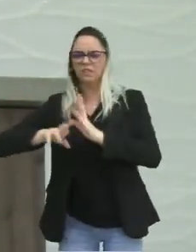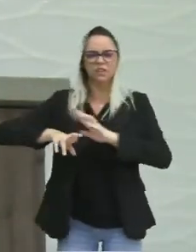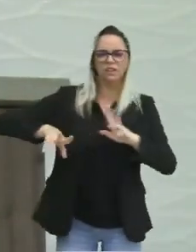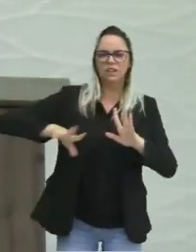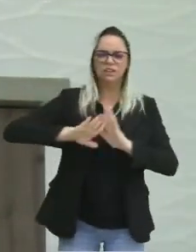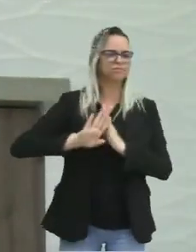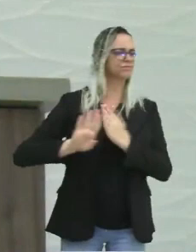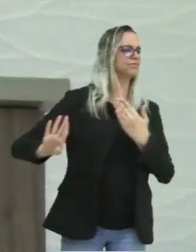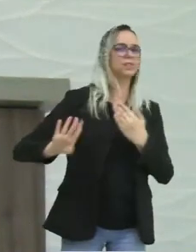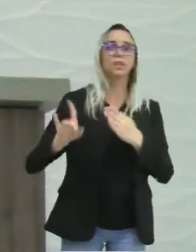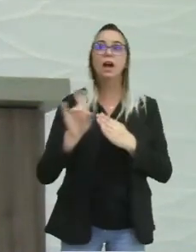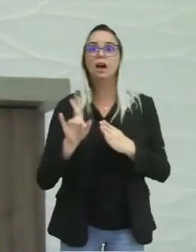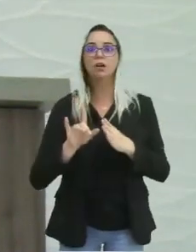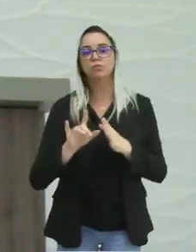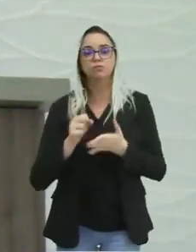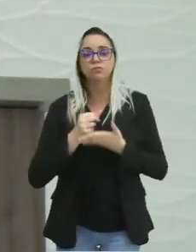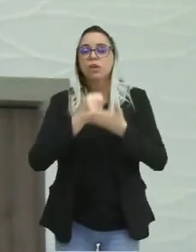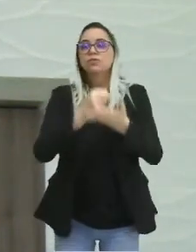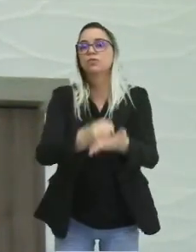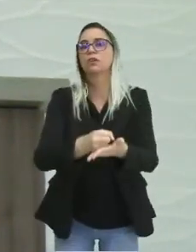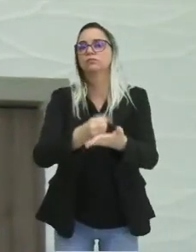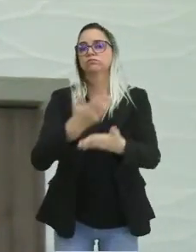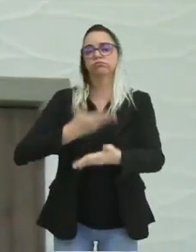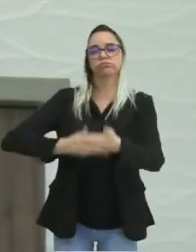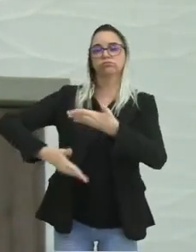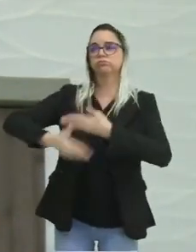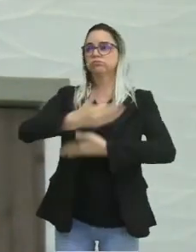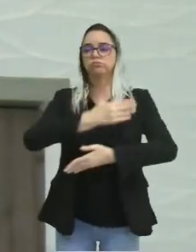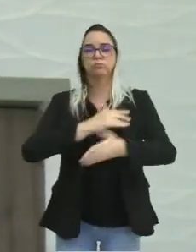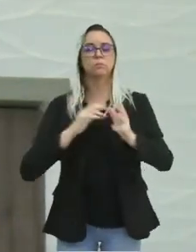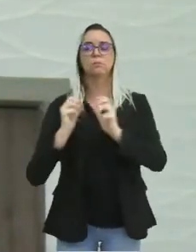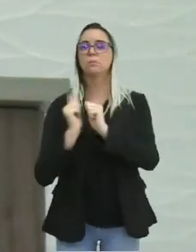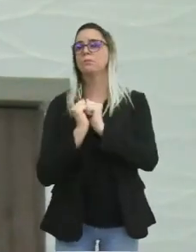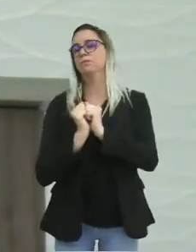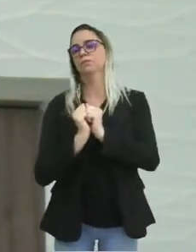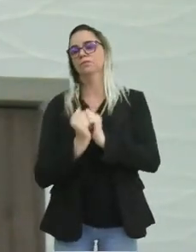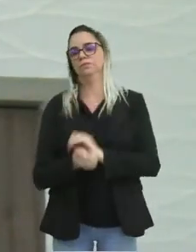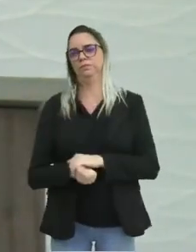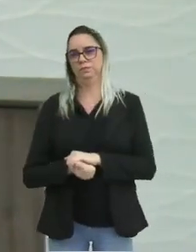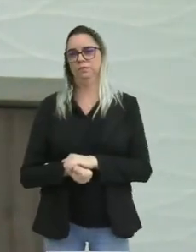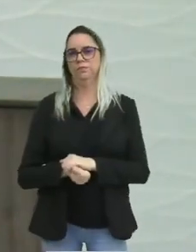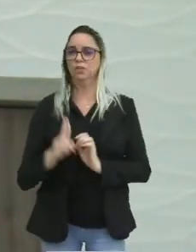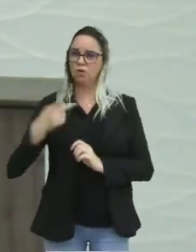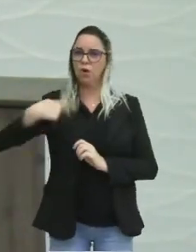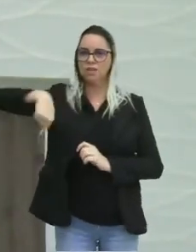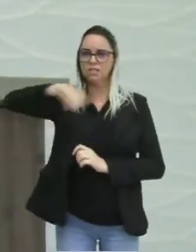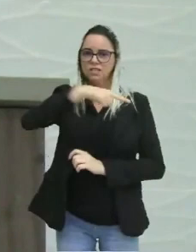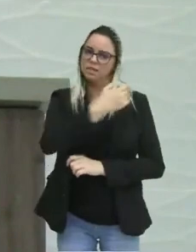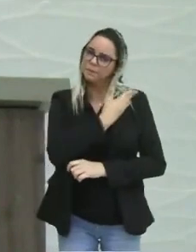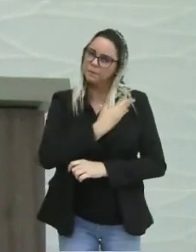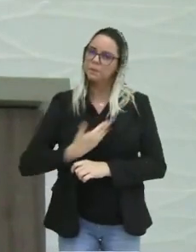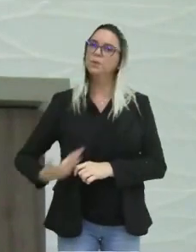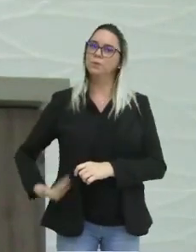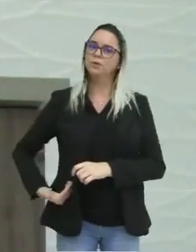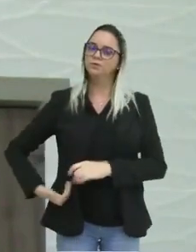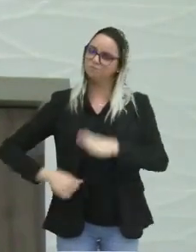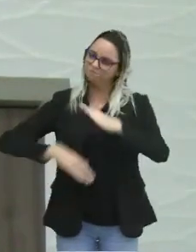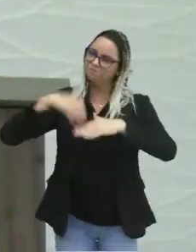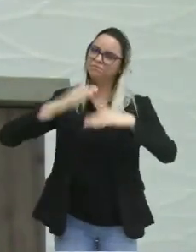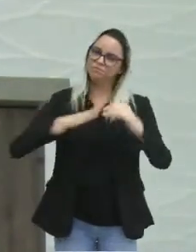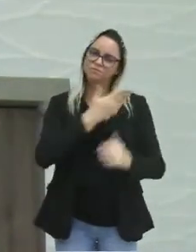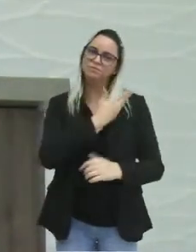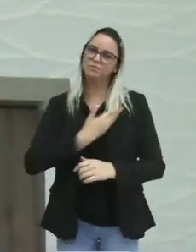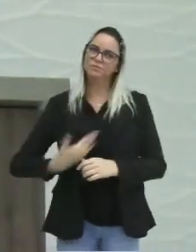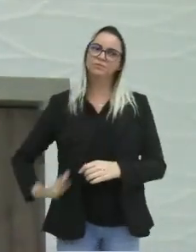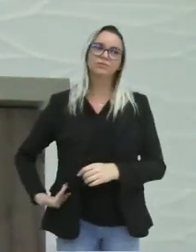para servir ao povo, né? A partir do momento que a gente é um funcionário público, a gente está ali para atender o público. É